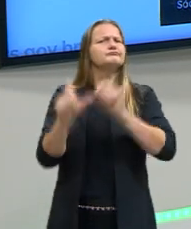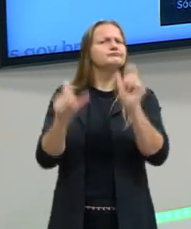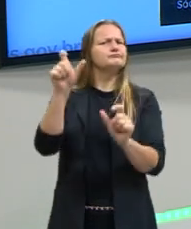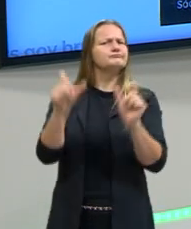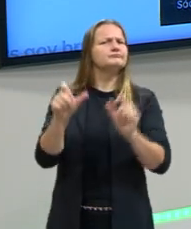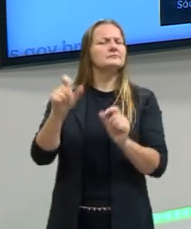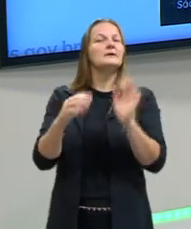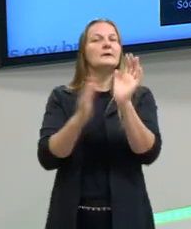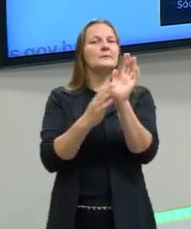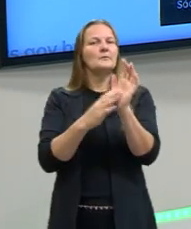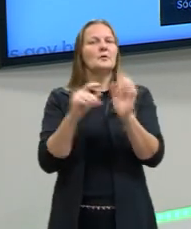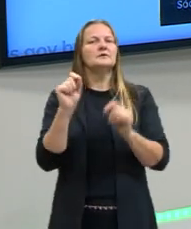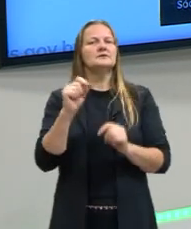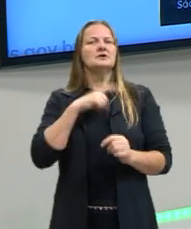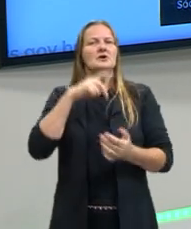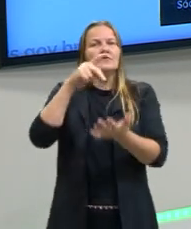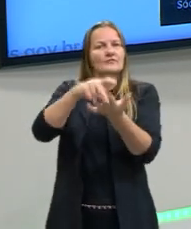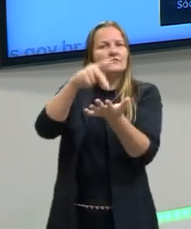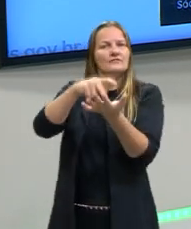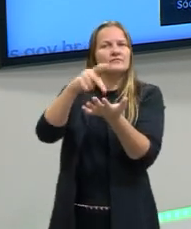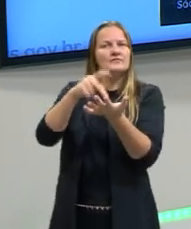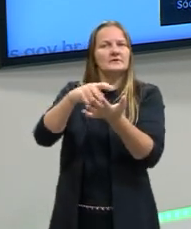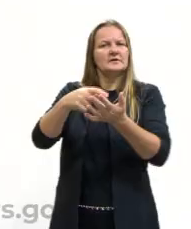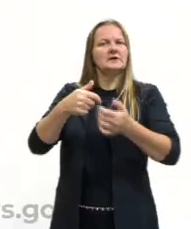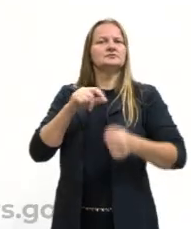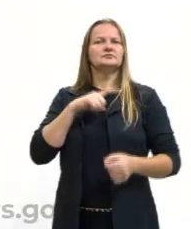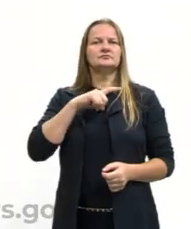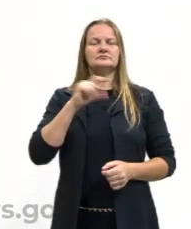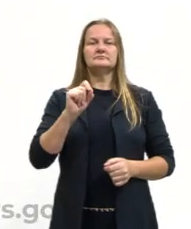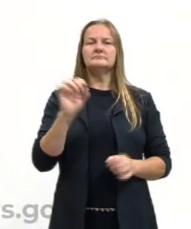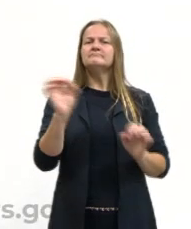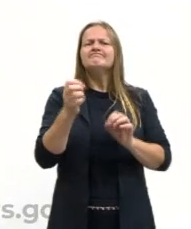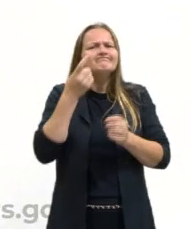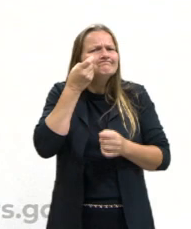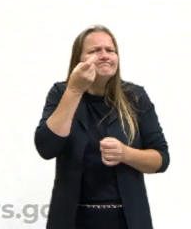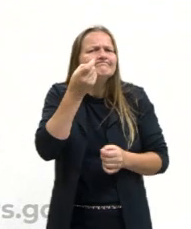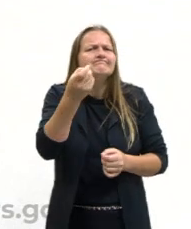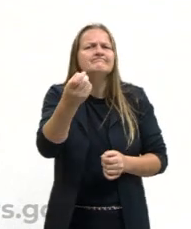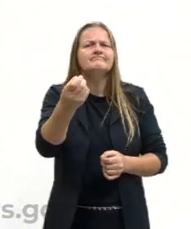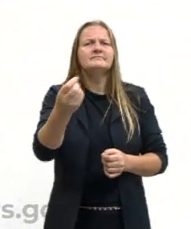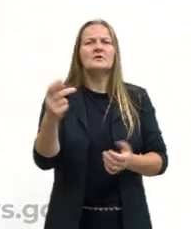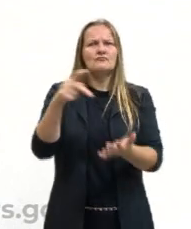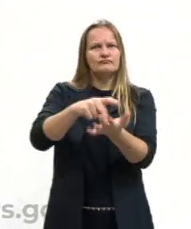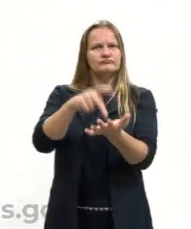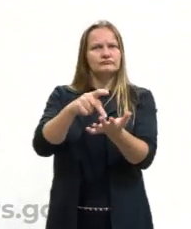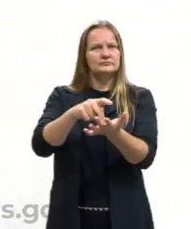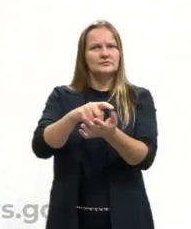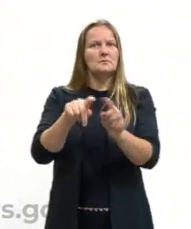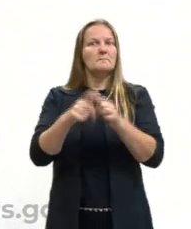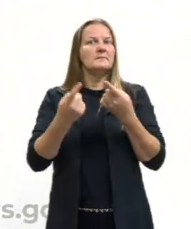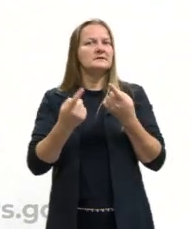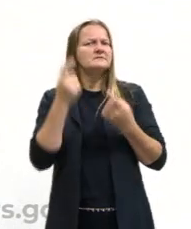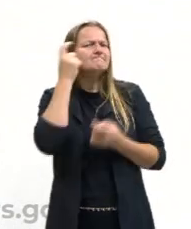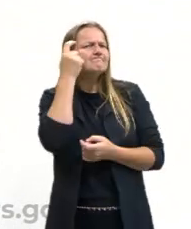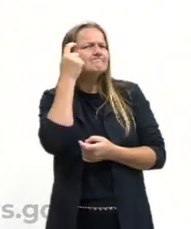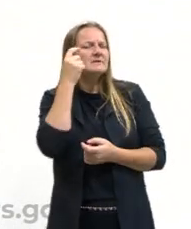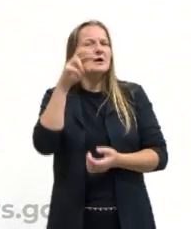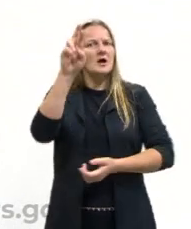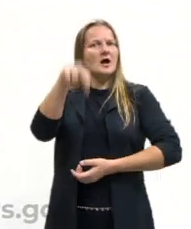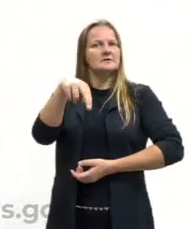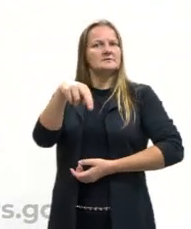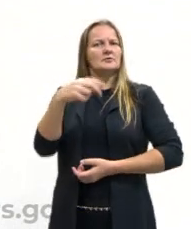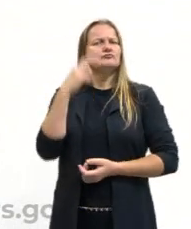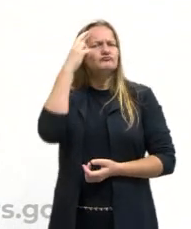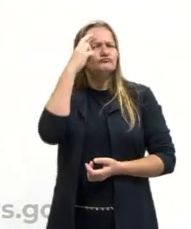proposta deles né a verdade ficava não interessadas que chegar a verdade mas sim em ter razão